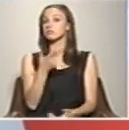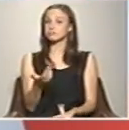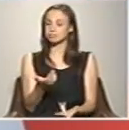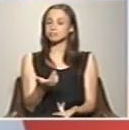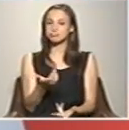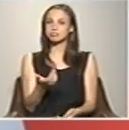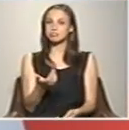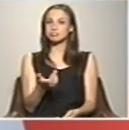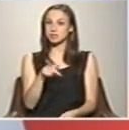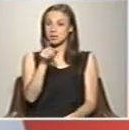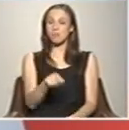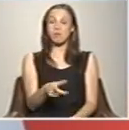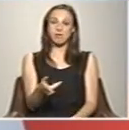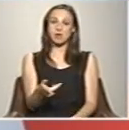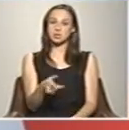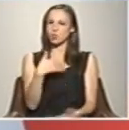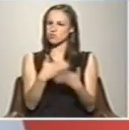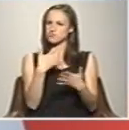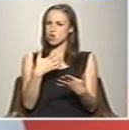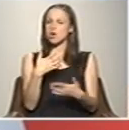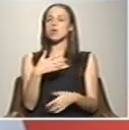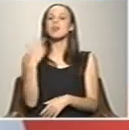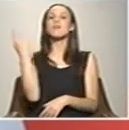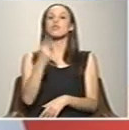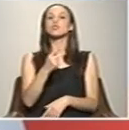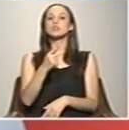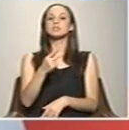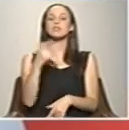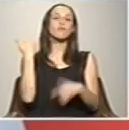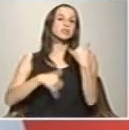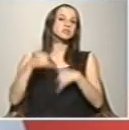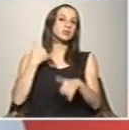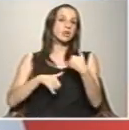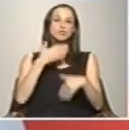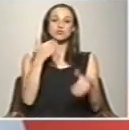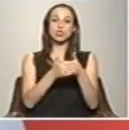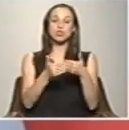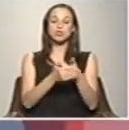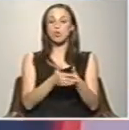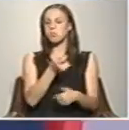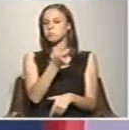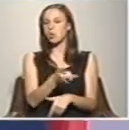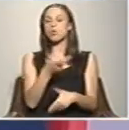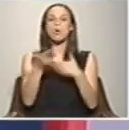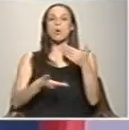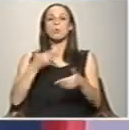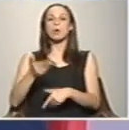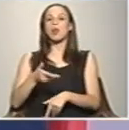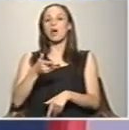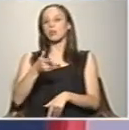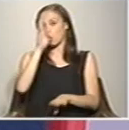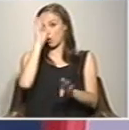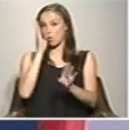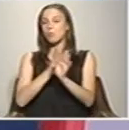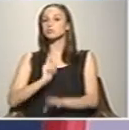mais prevalente até, exatamente. A violência física, se calhar, junto dos idosos, é capaz de ser das menos prevalentes comparada com a violência emocional, não é? Ou